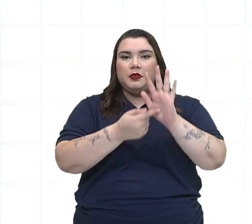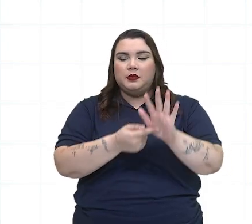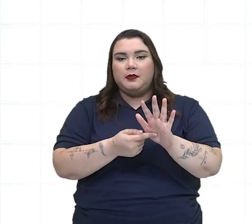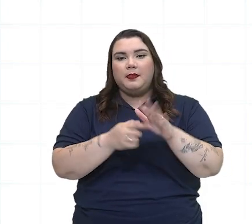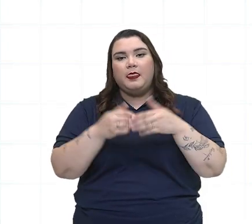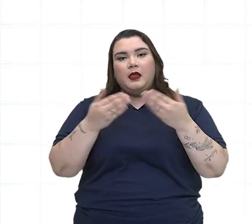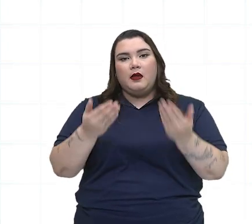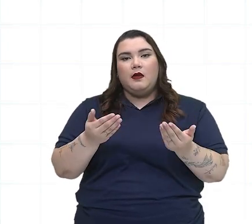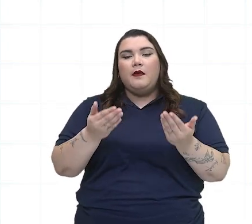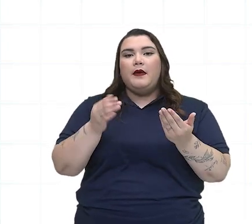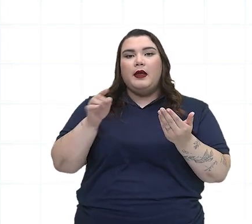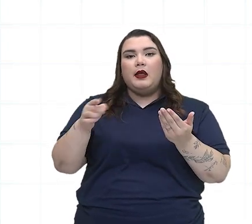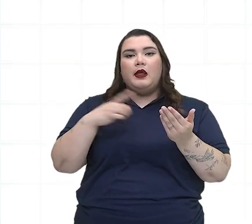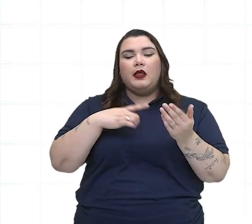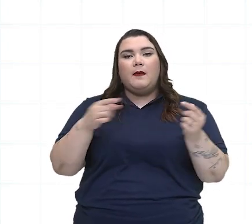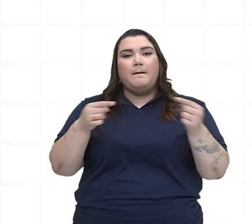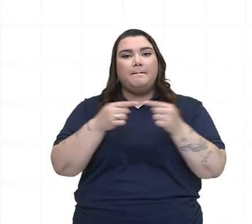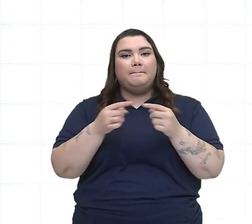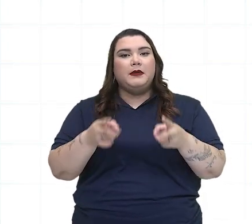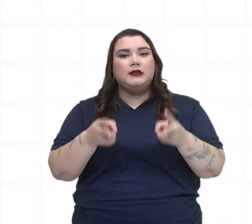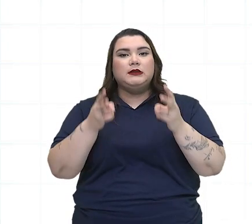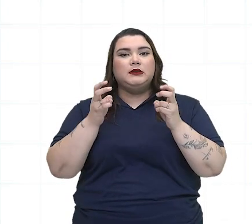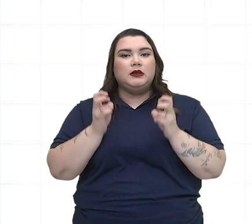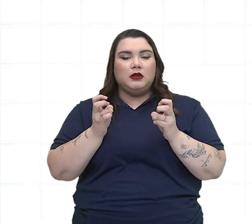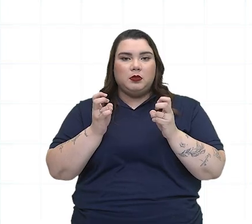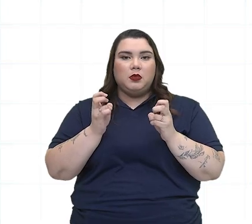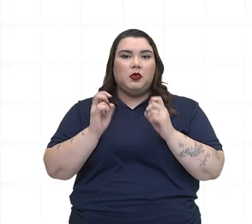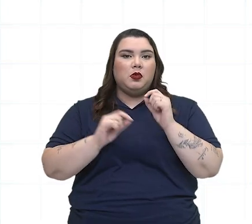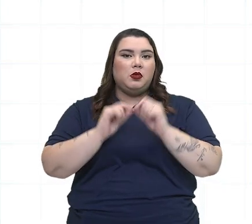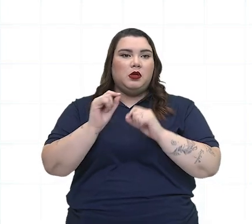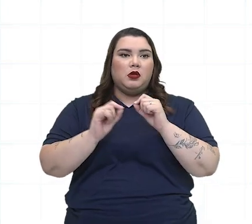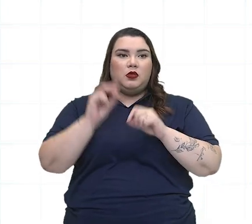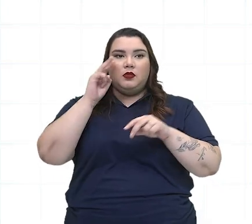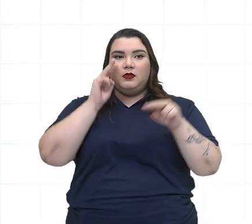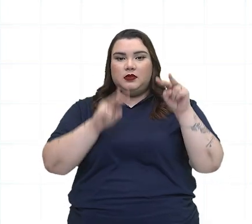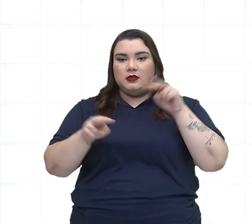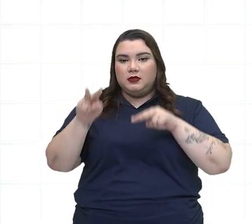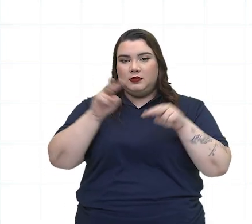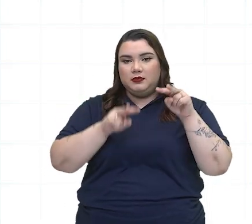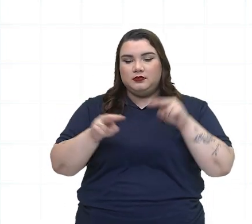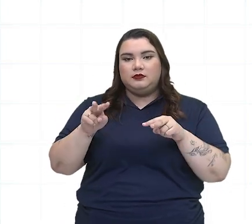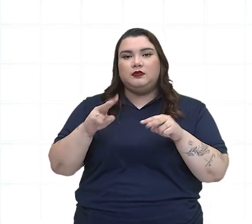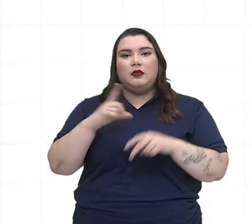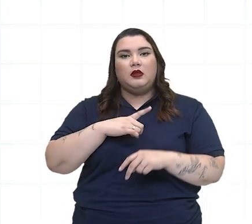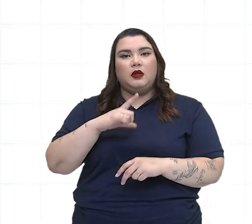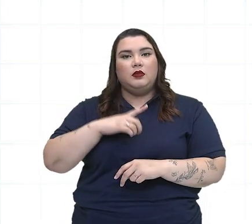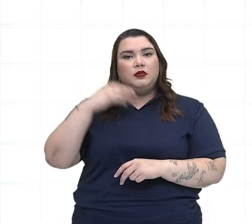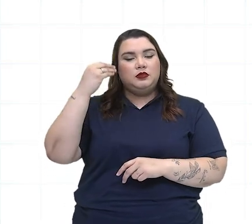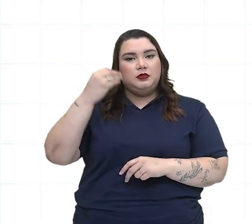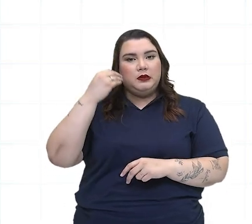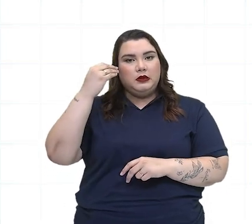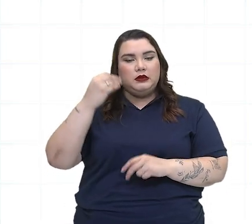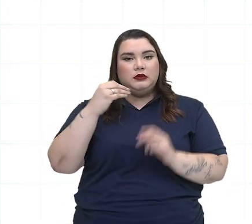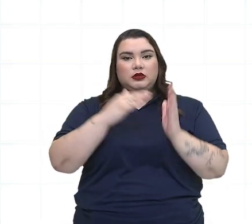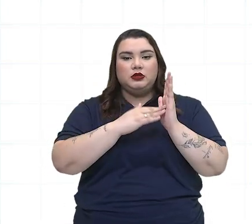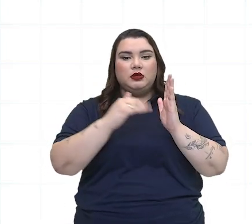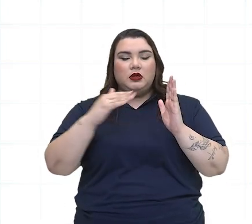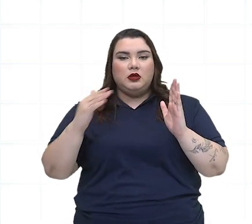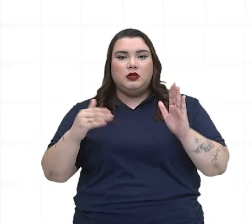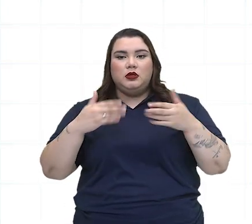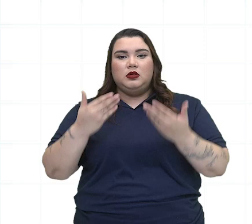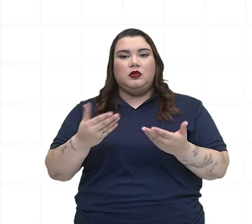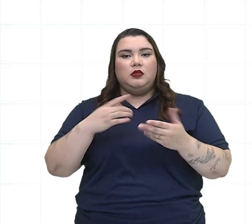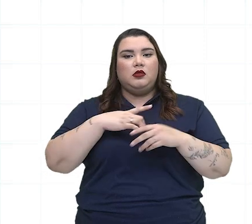Então, o espectador ali, ao observar, né, através do visual, ele tem uma experiência estética. Então, existem